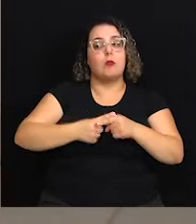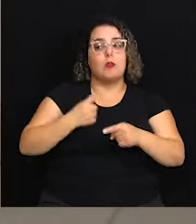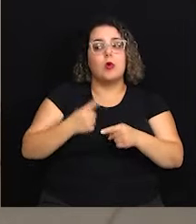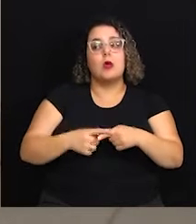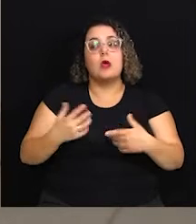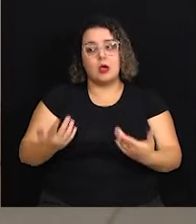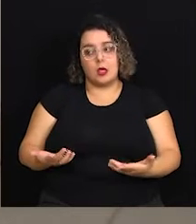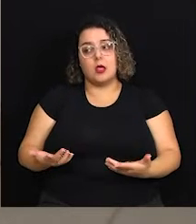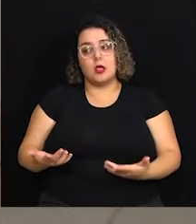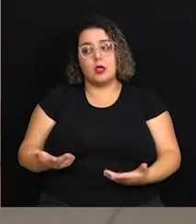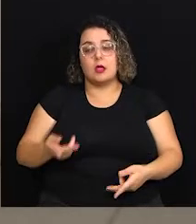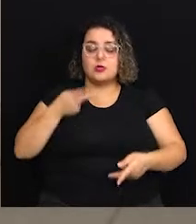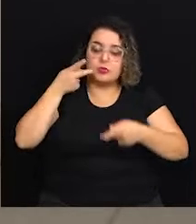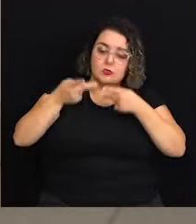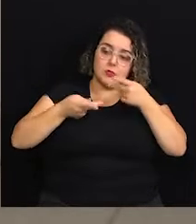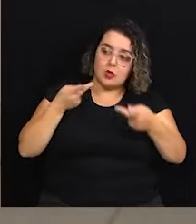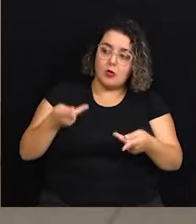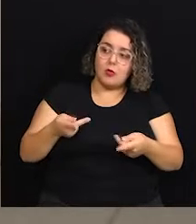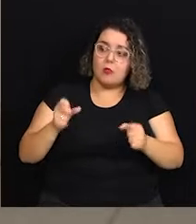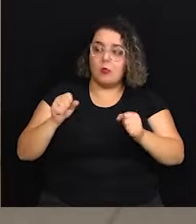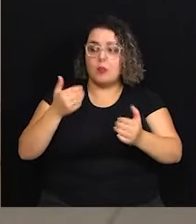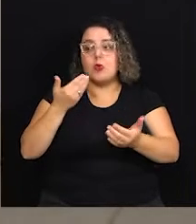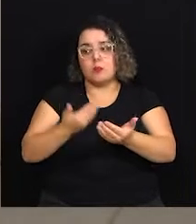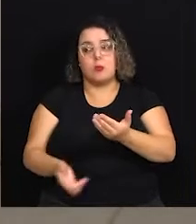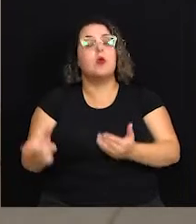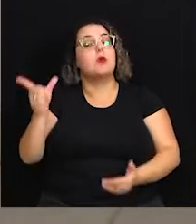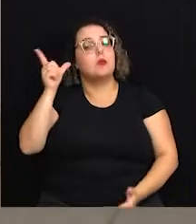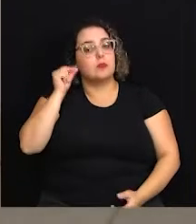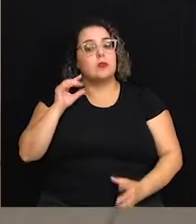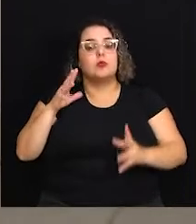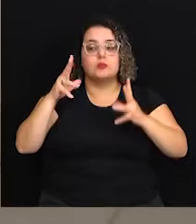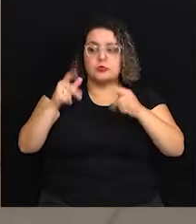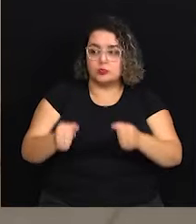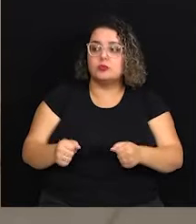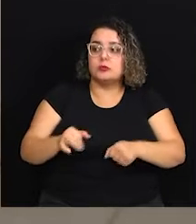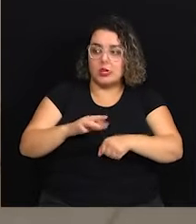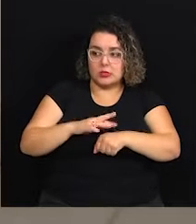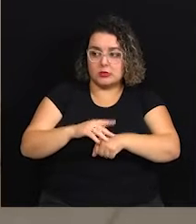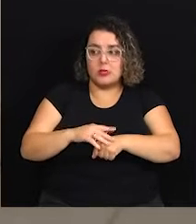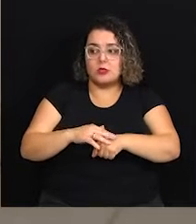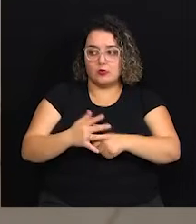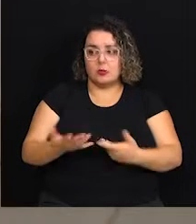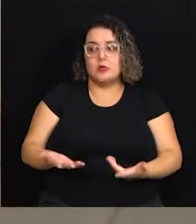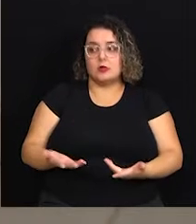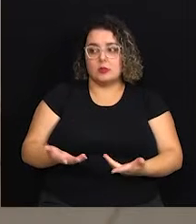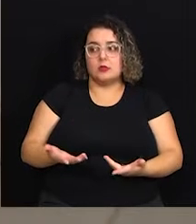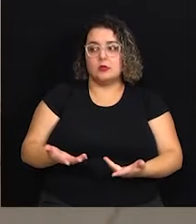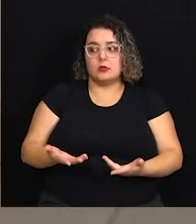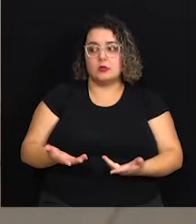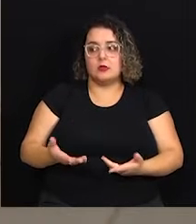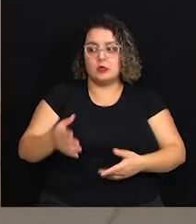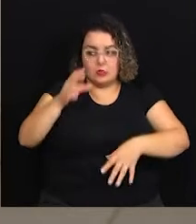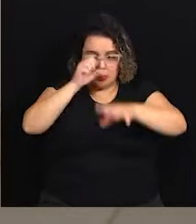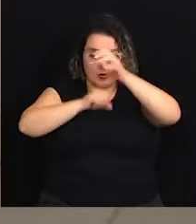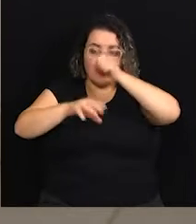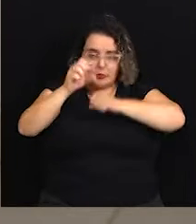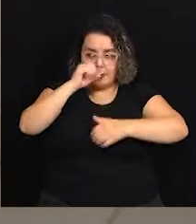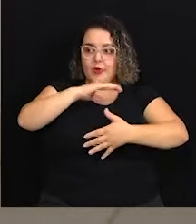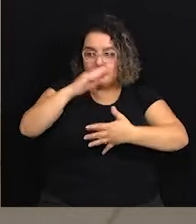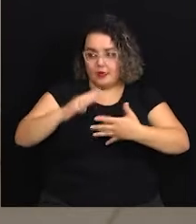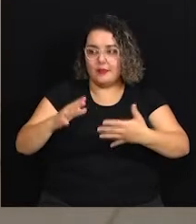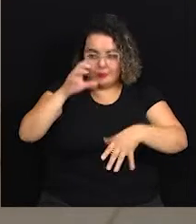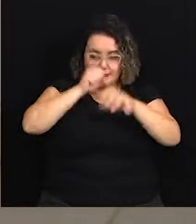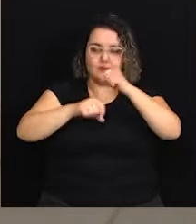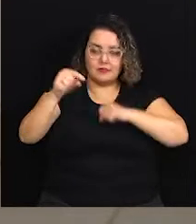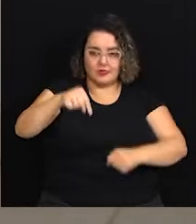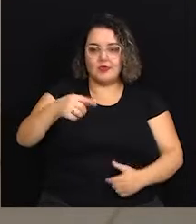que assim, a gente fala, né, pode perder a audição total, essa doença, e eu já sabia aprender as libras que eu estou aprendendo